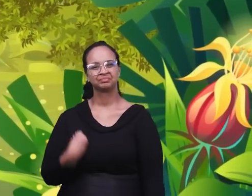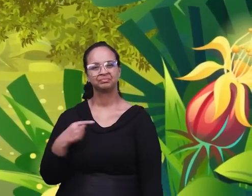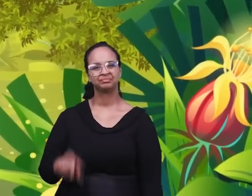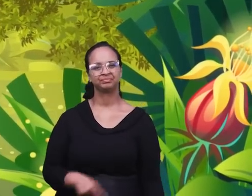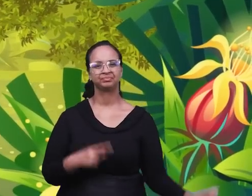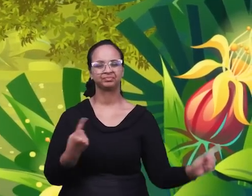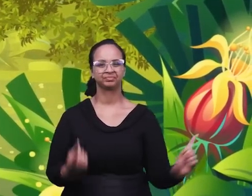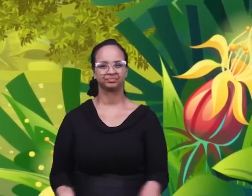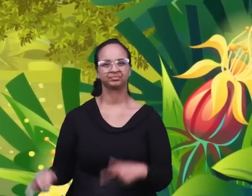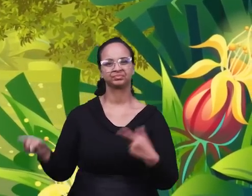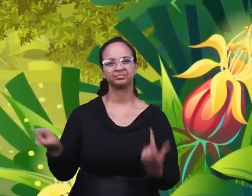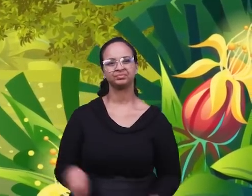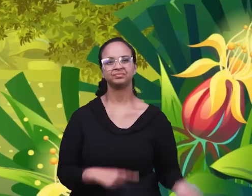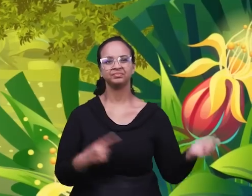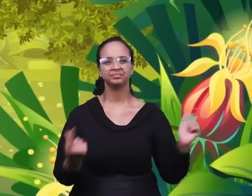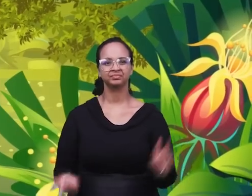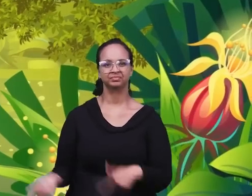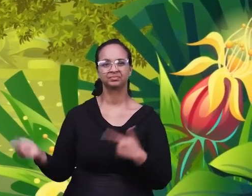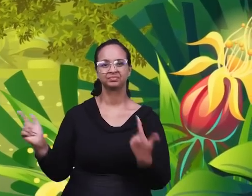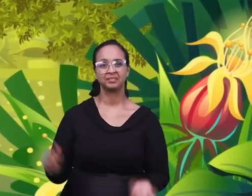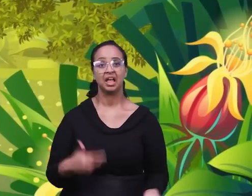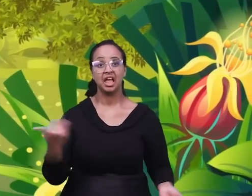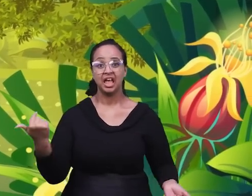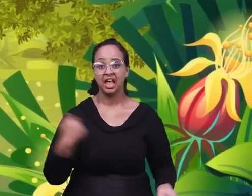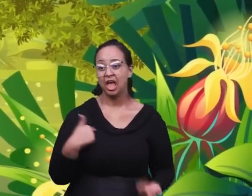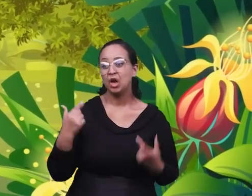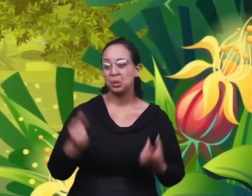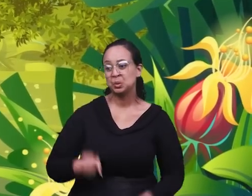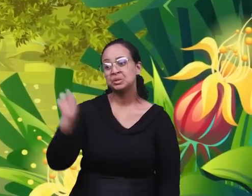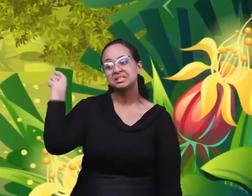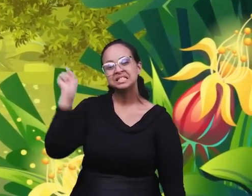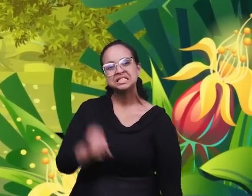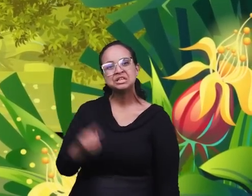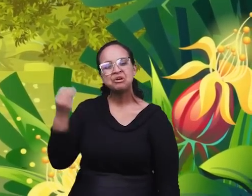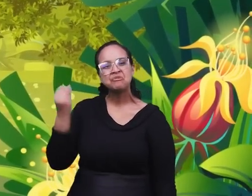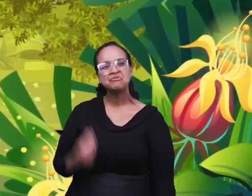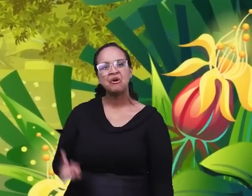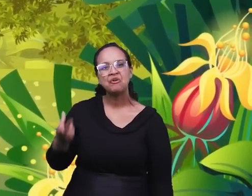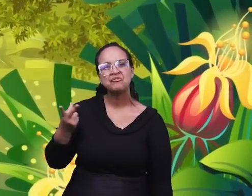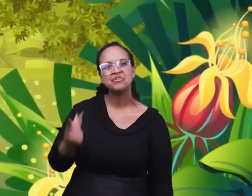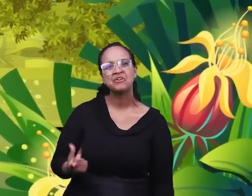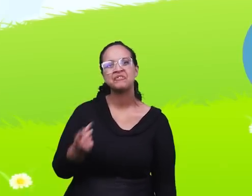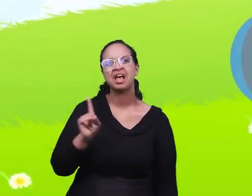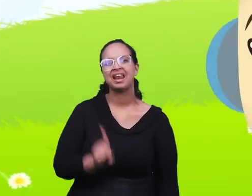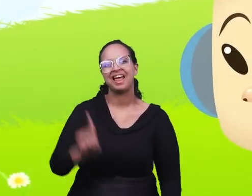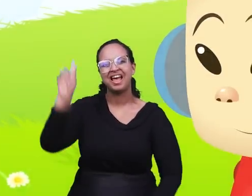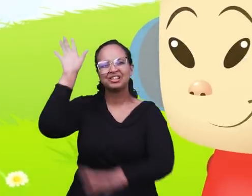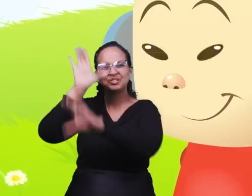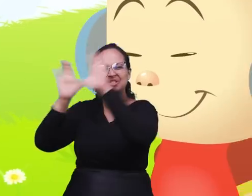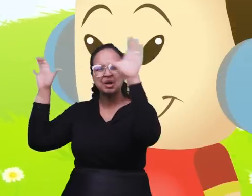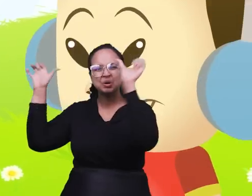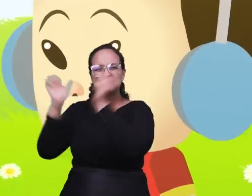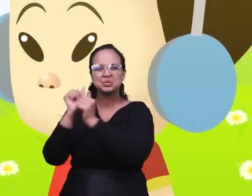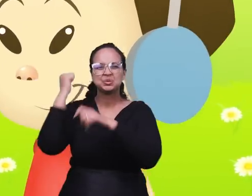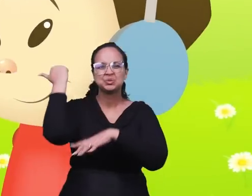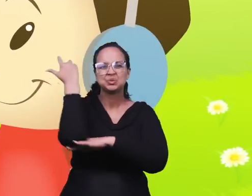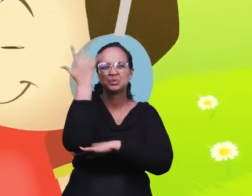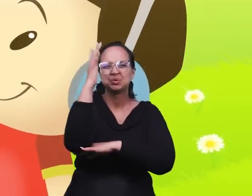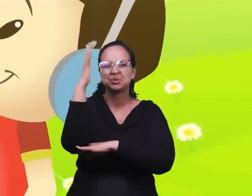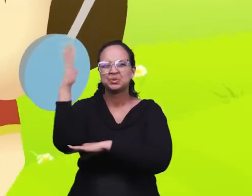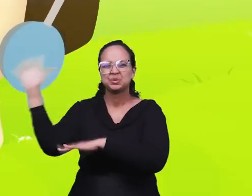vou viver. Vou viver, sim, vou viver,